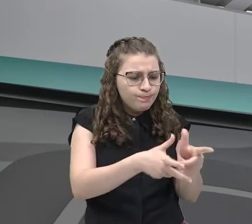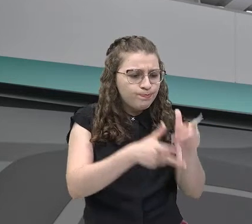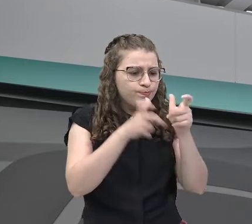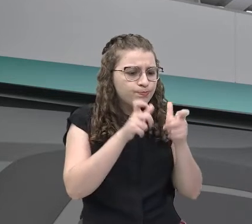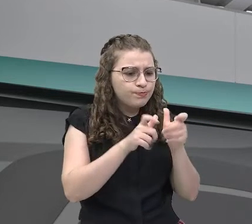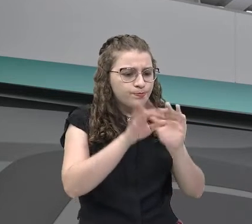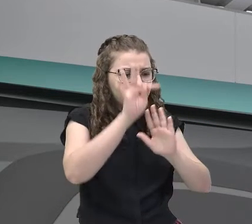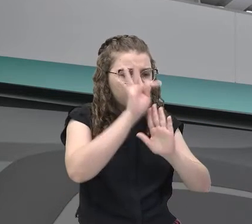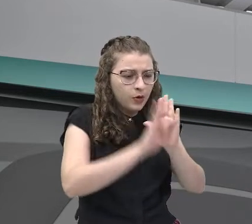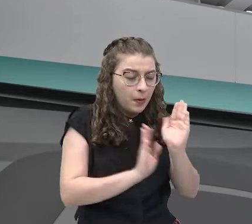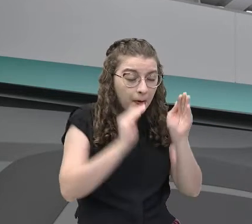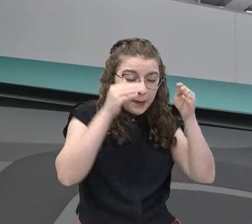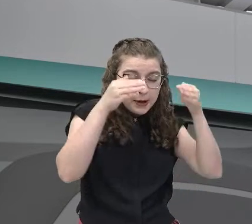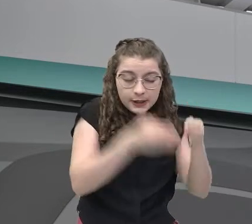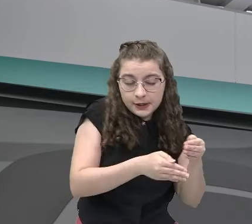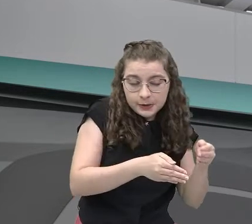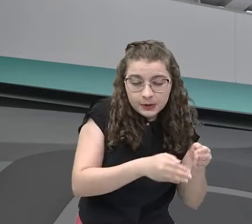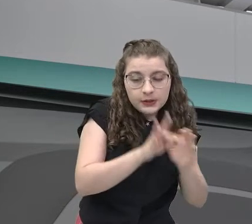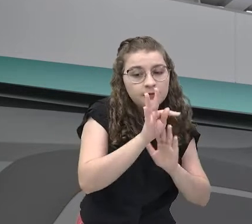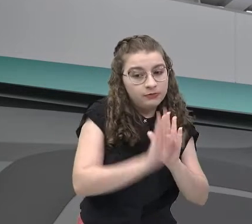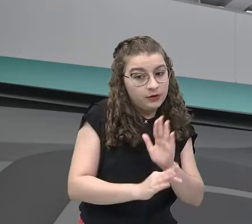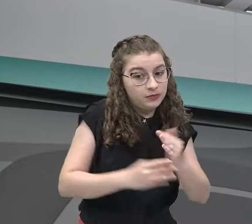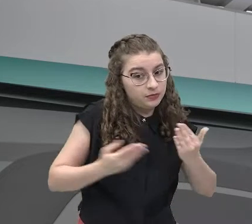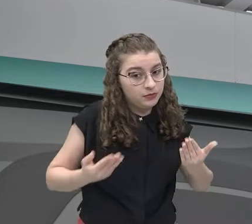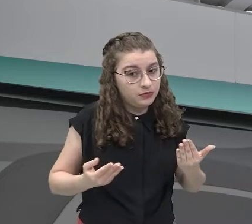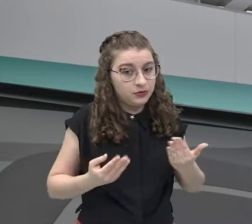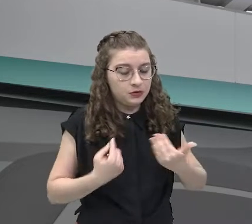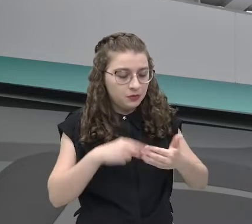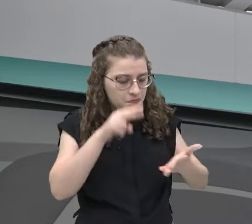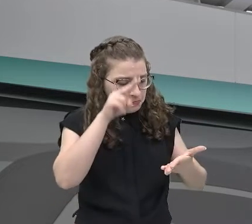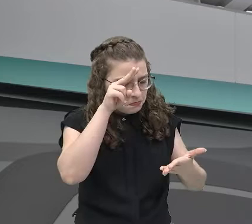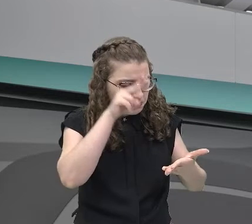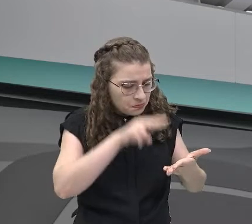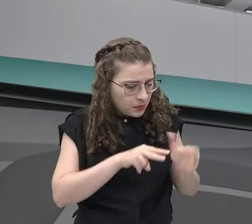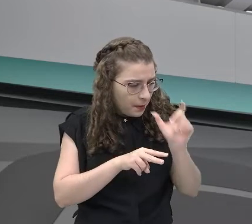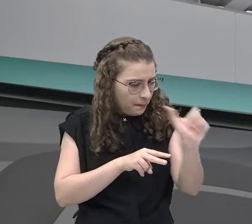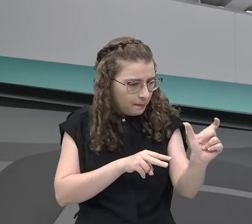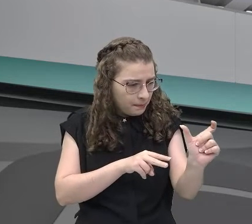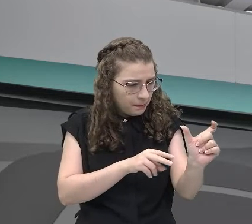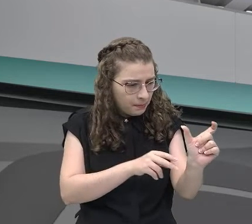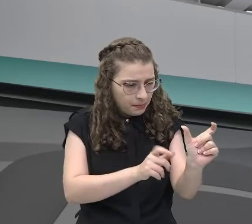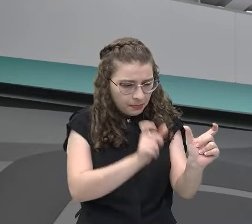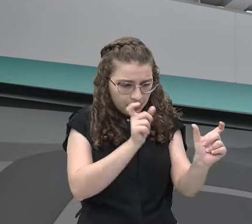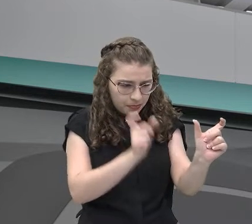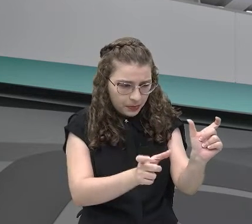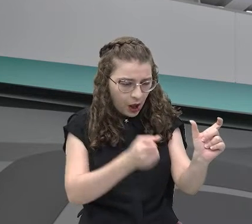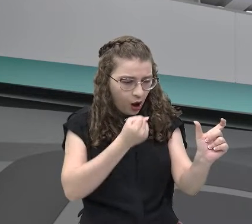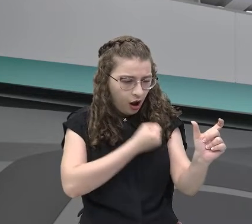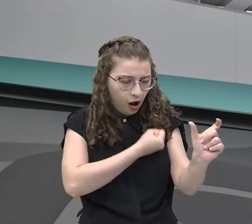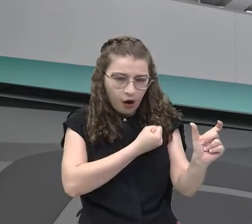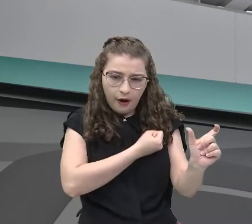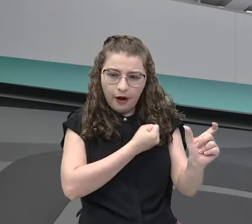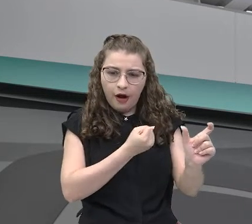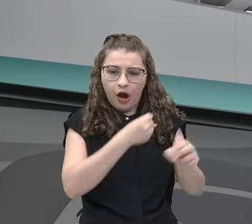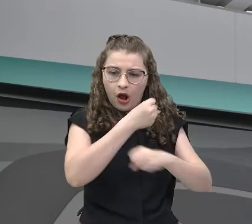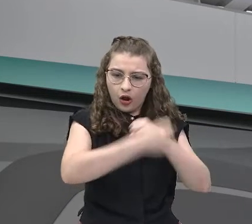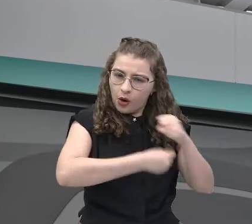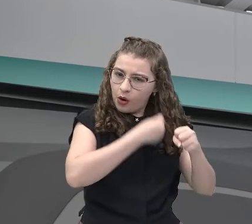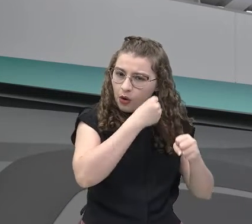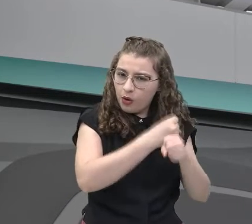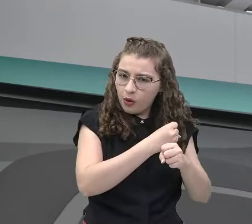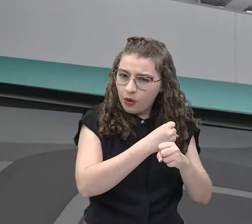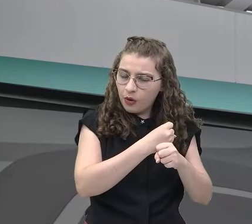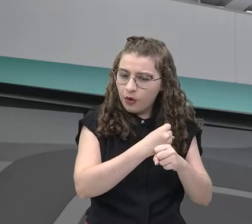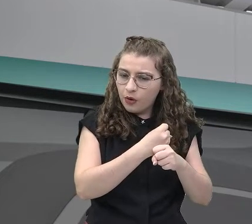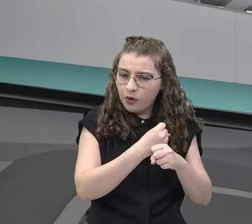informações específicas. Então, você bate lá no texto e procura, tal ano, tal data, tal informação, tal